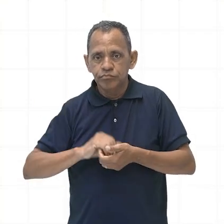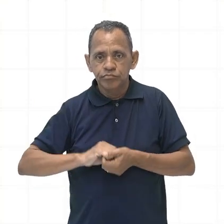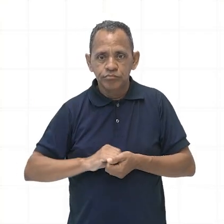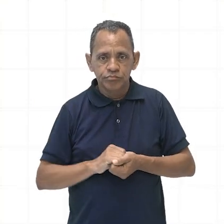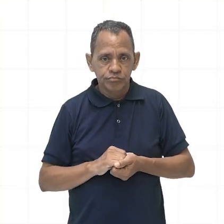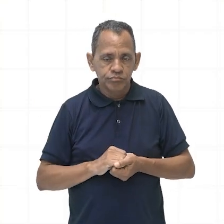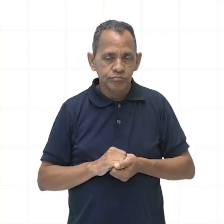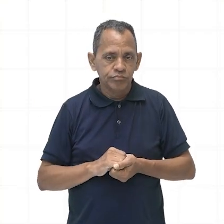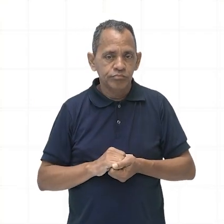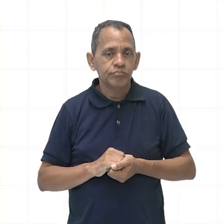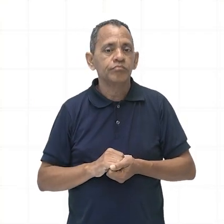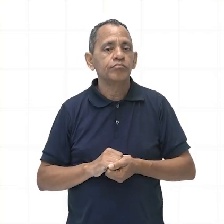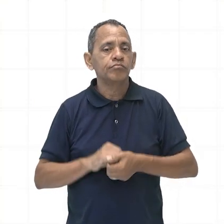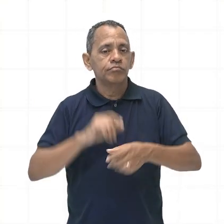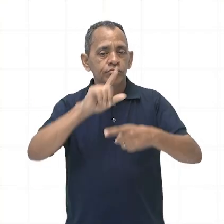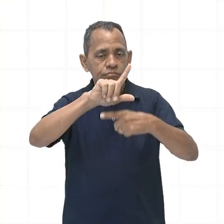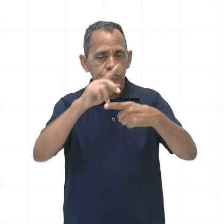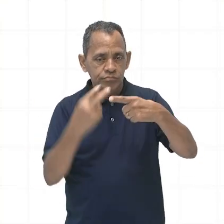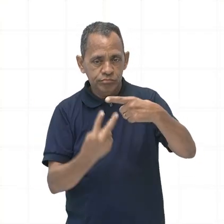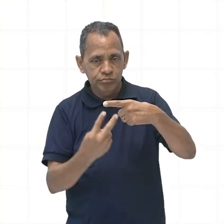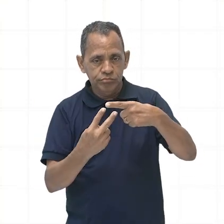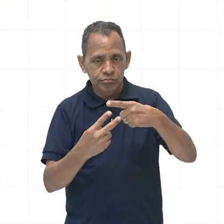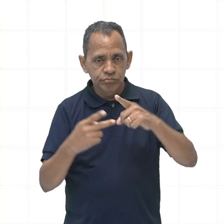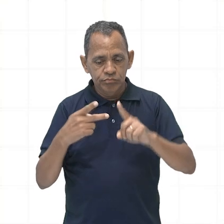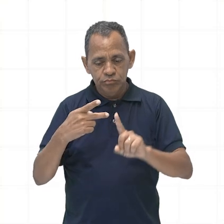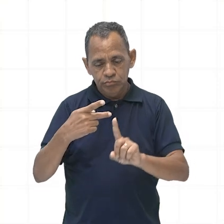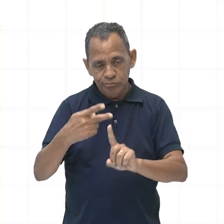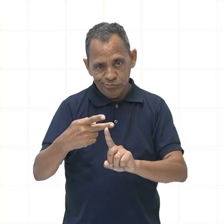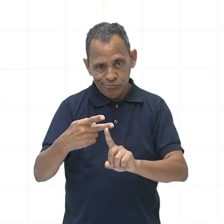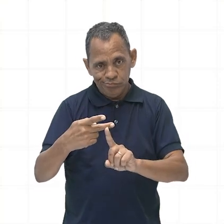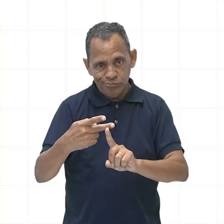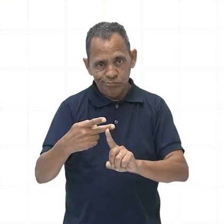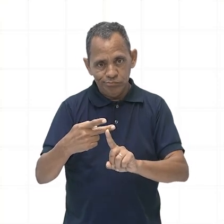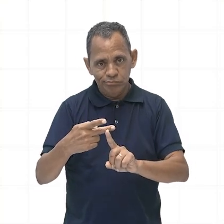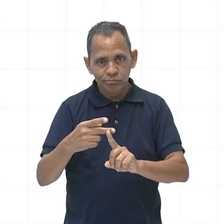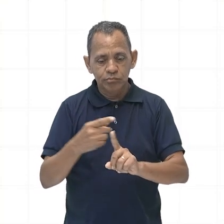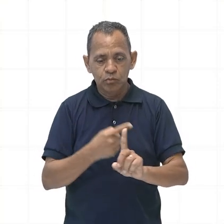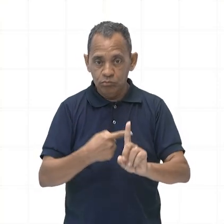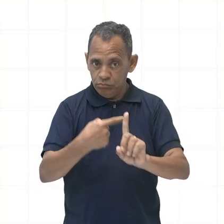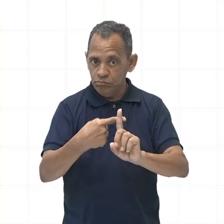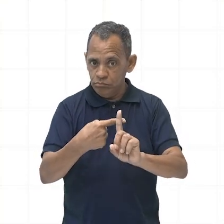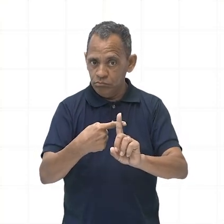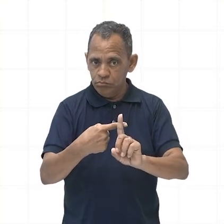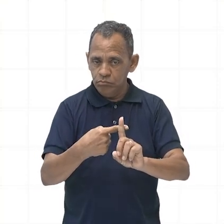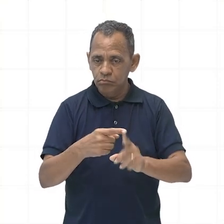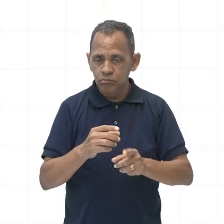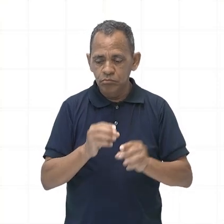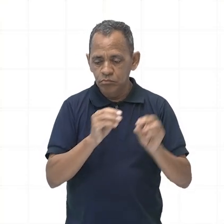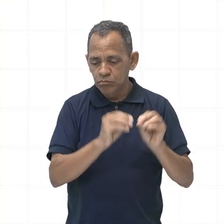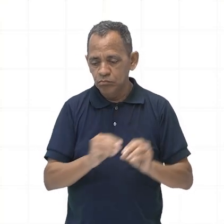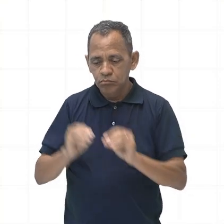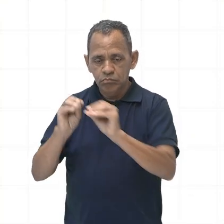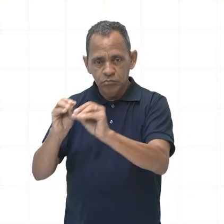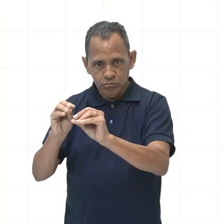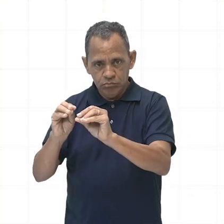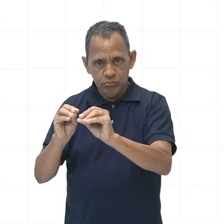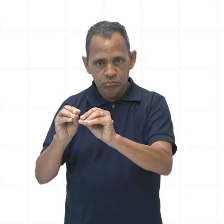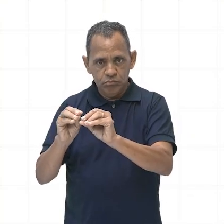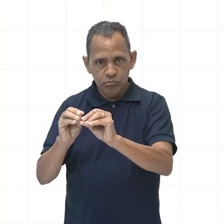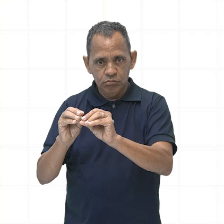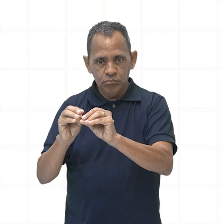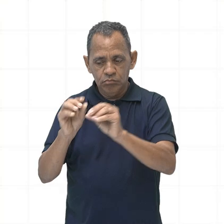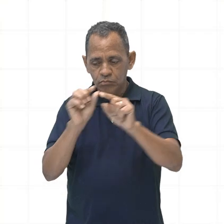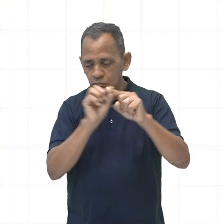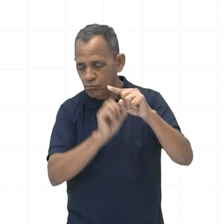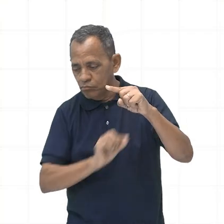esse L sobre 2 ao quadrado, como ele é positivo, eu coloco ele lá do outro lado, junto com L ao quadrado, e ele